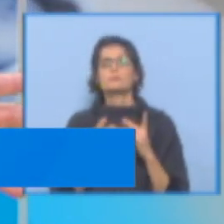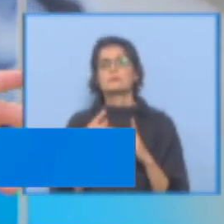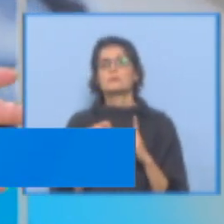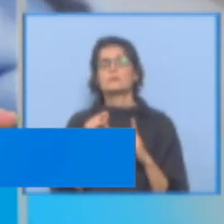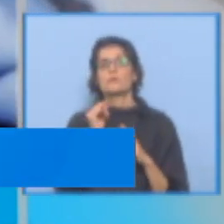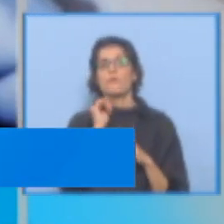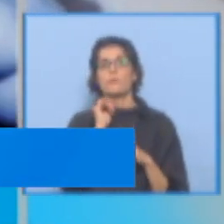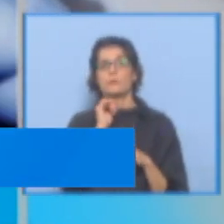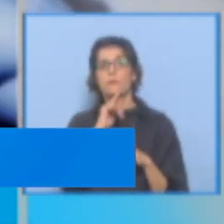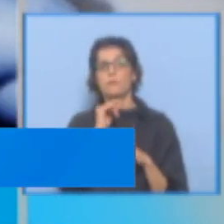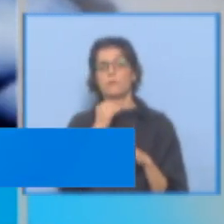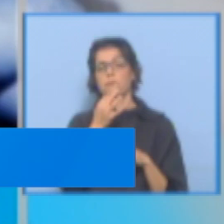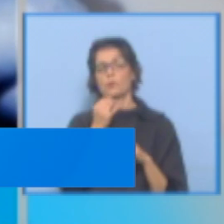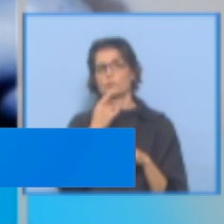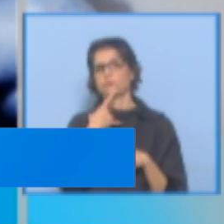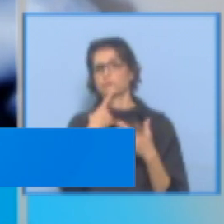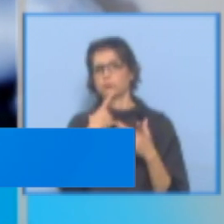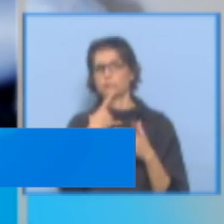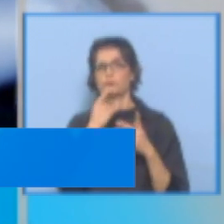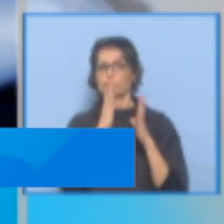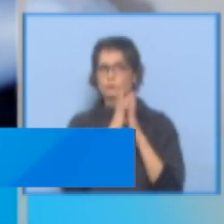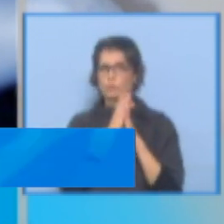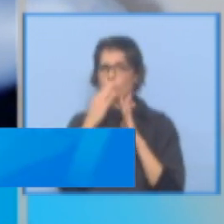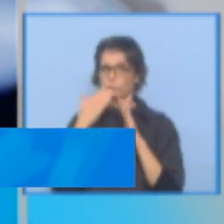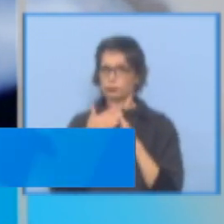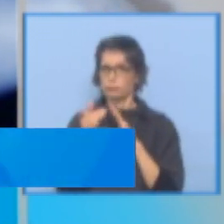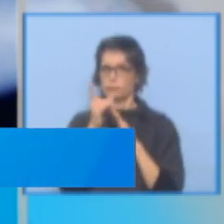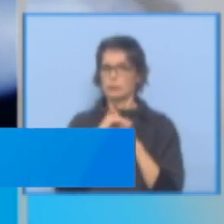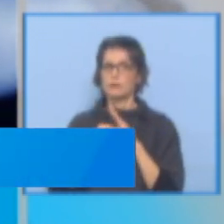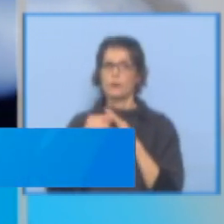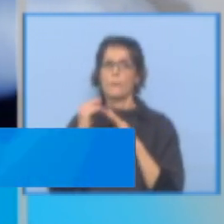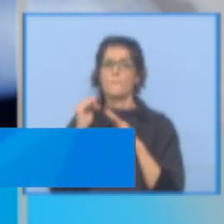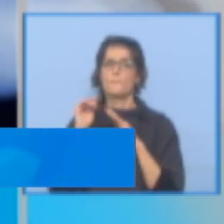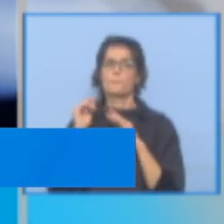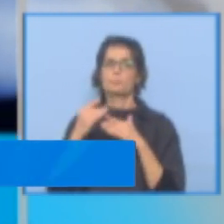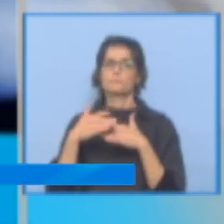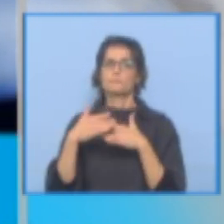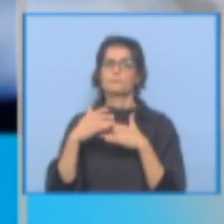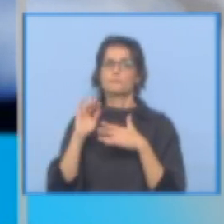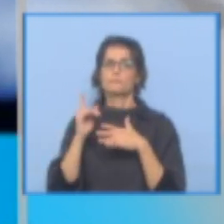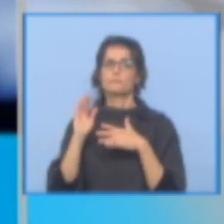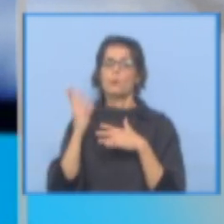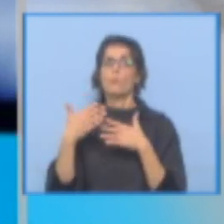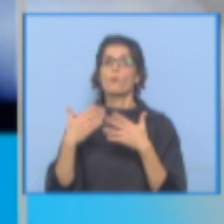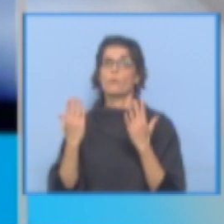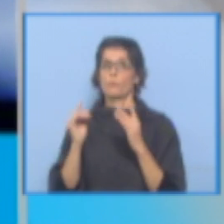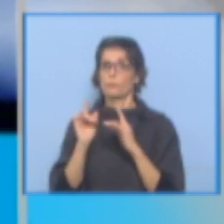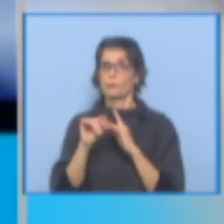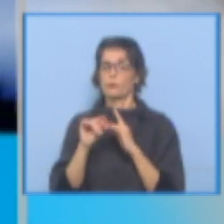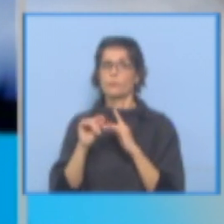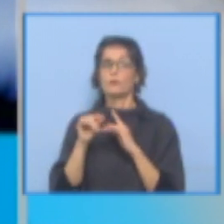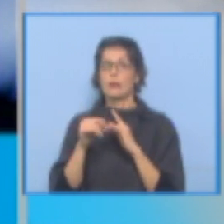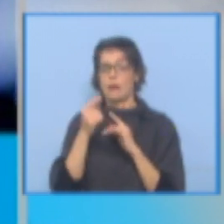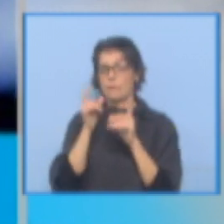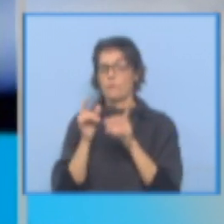do Sr. Cardeal, quer também na própria sessão de abertura e identificada por muitos agentes na necessidade